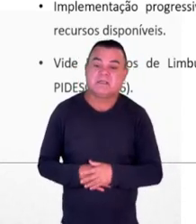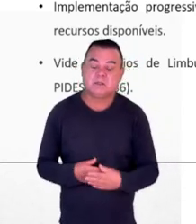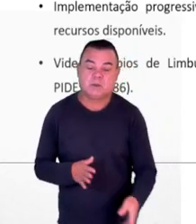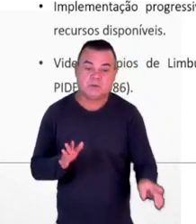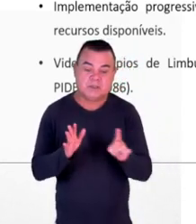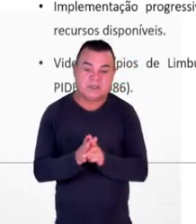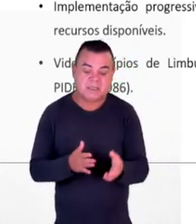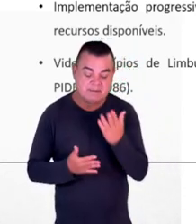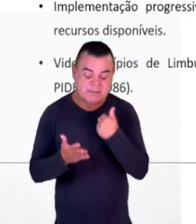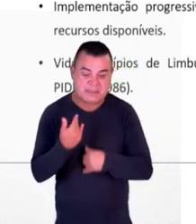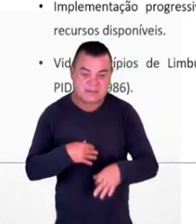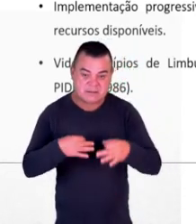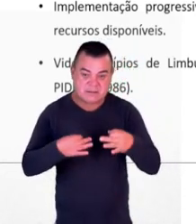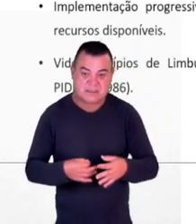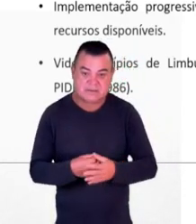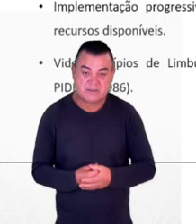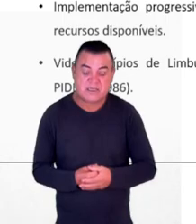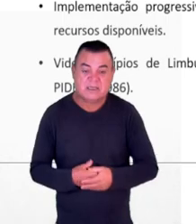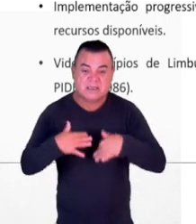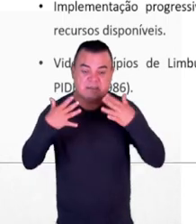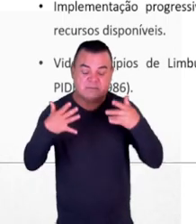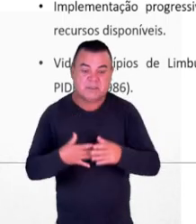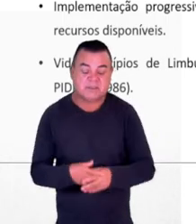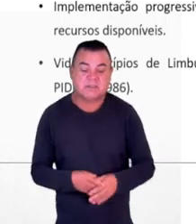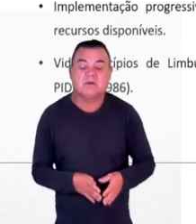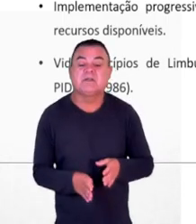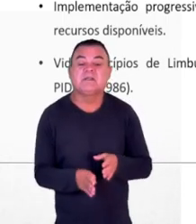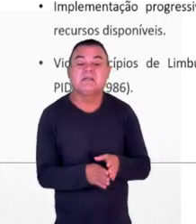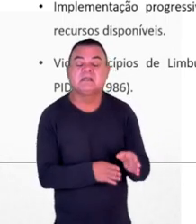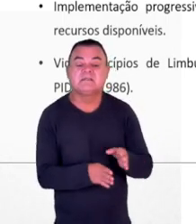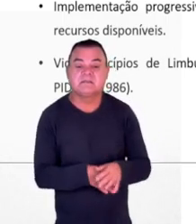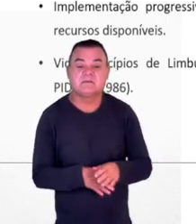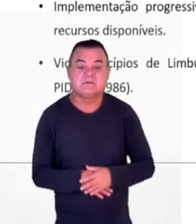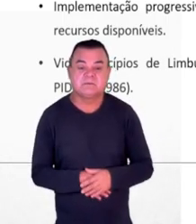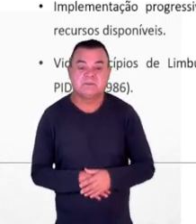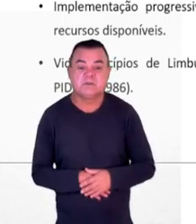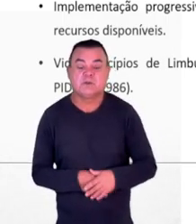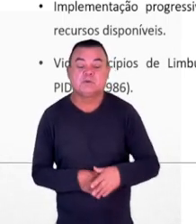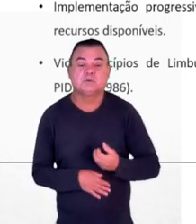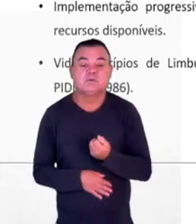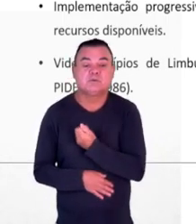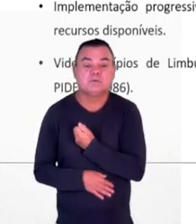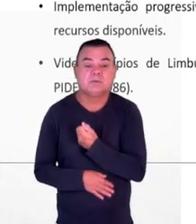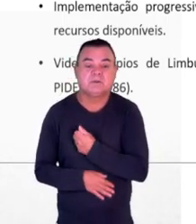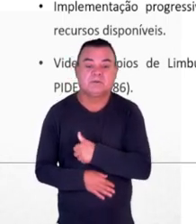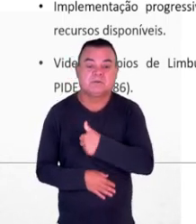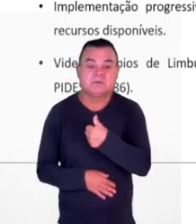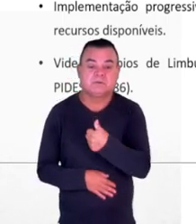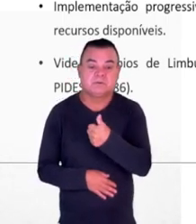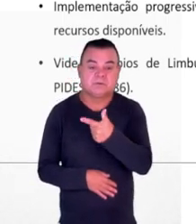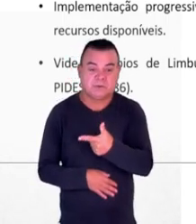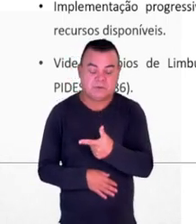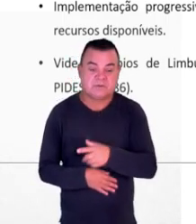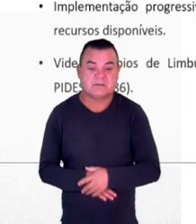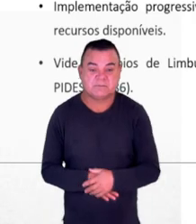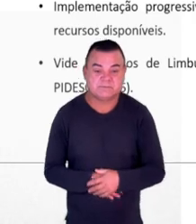ele diz lá na orientação geral número 12 Agora eu paro aqui um pouquinho para fazer um